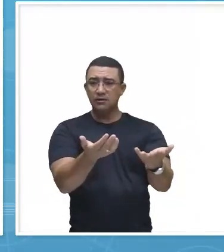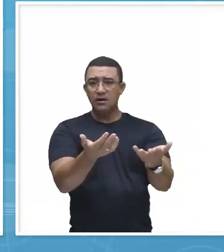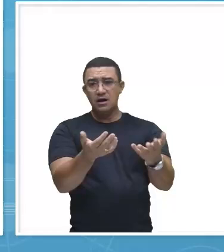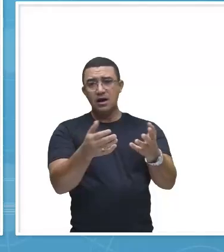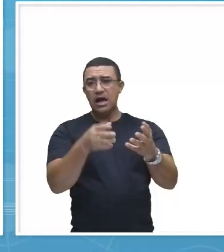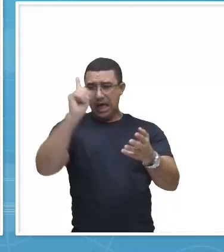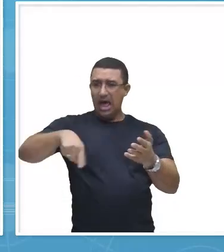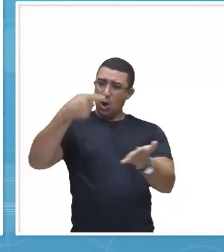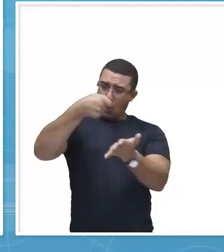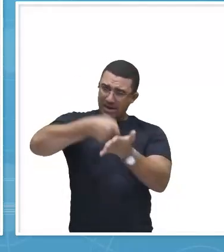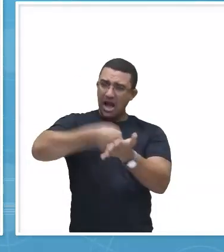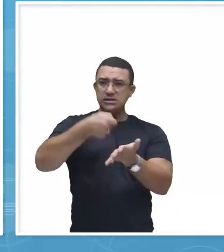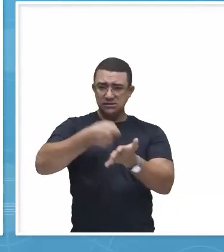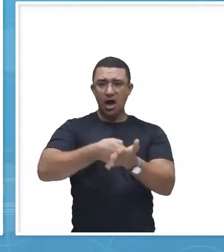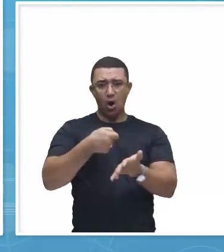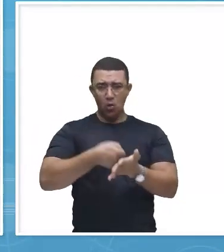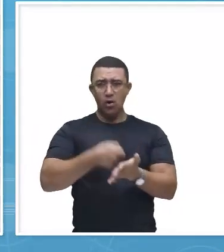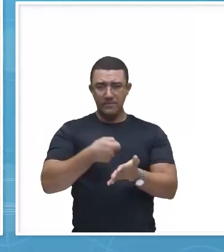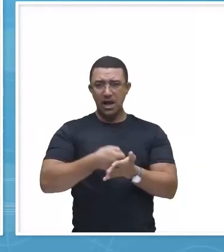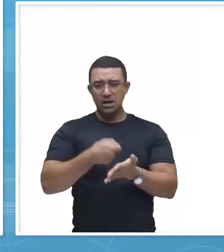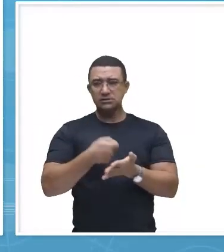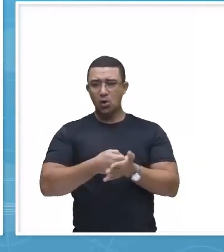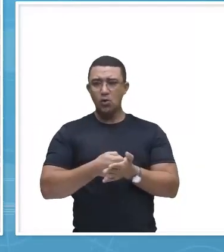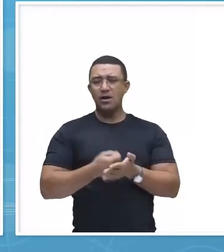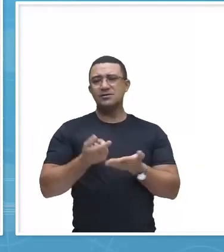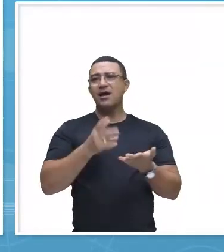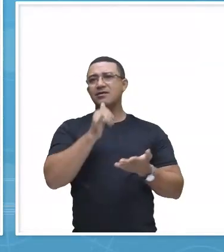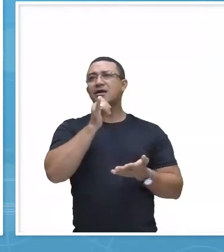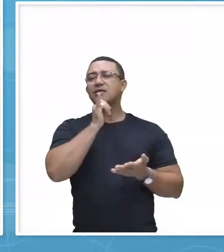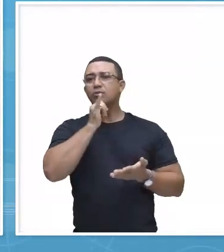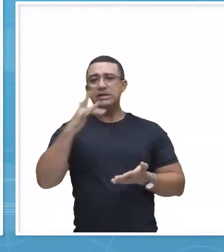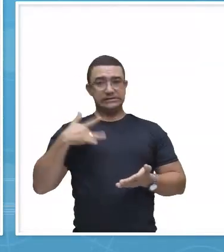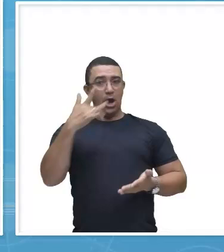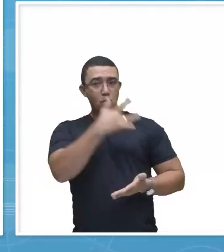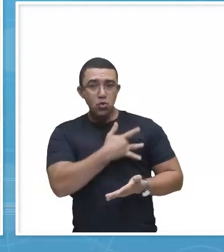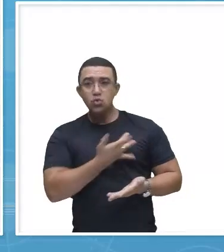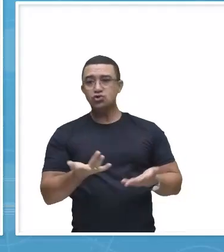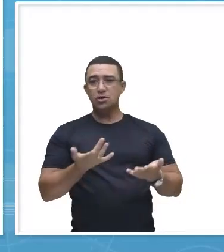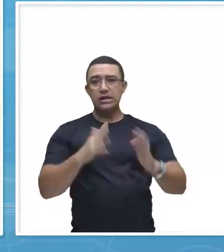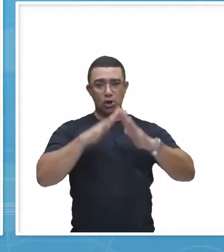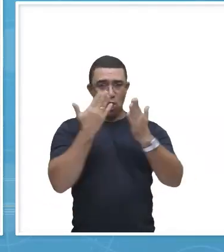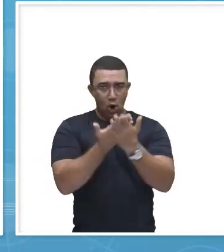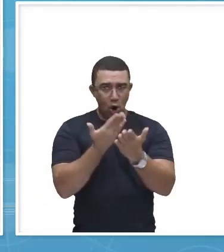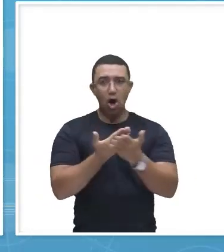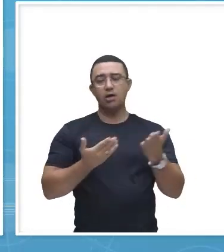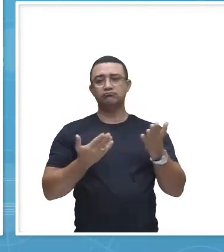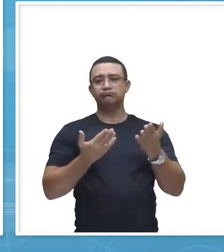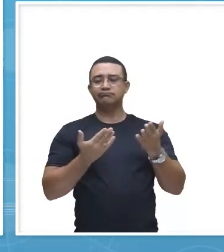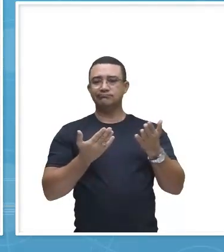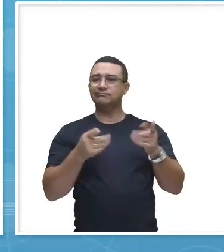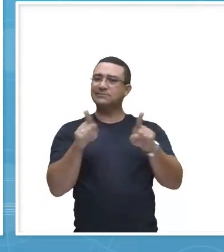obrigações do Estado, como, por exemplo, acesso a saneamento básico, saúde, acesso à educação, acesso a